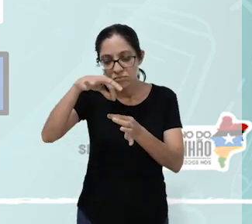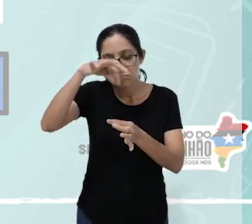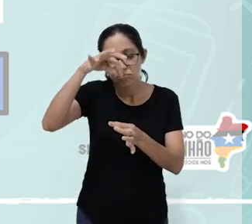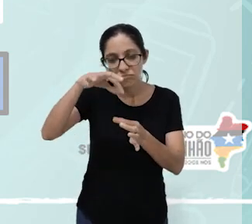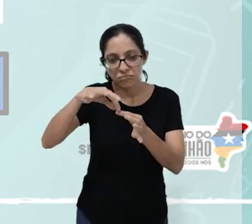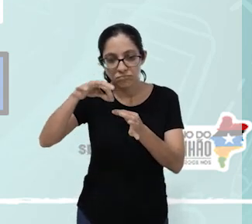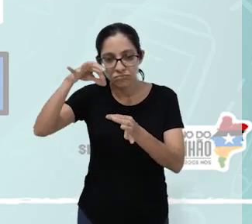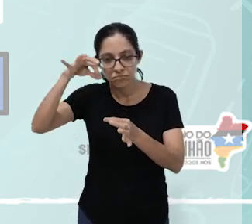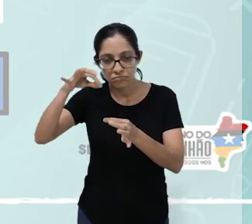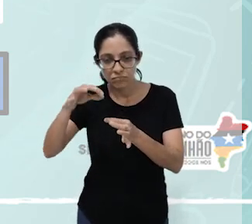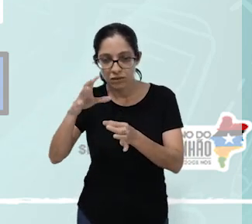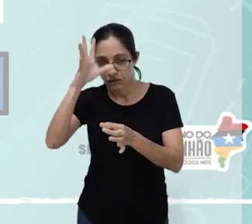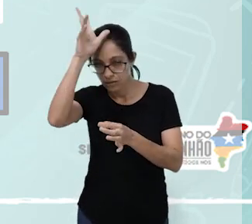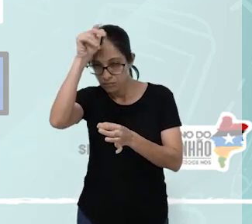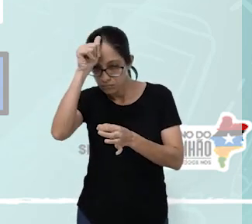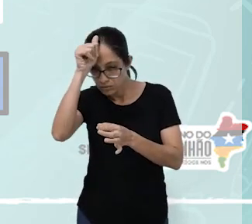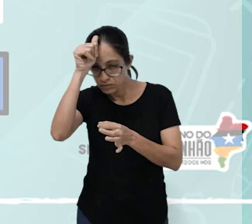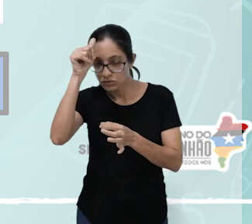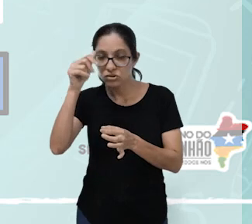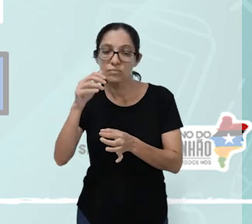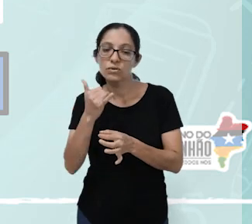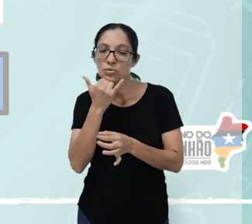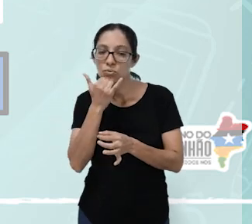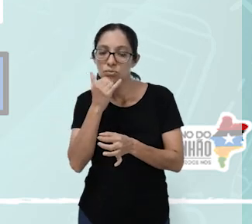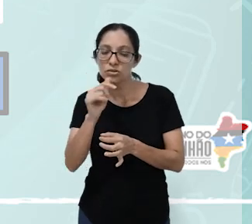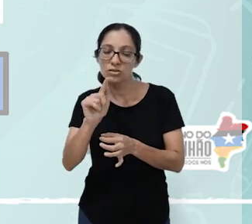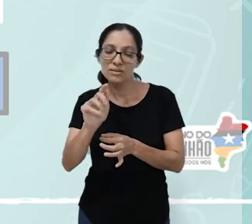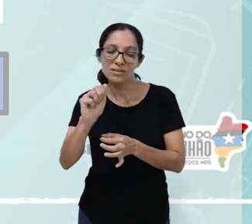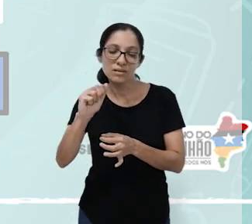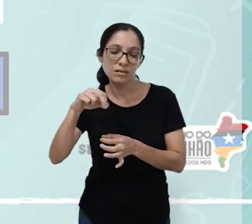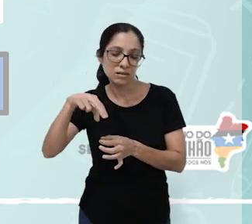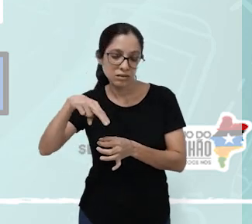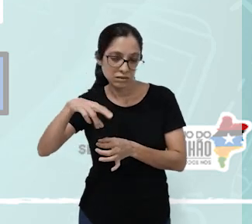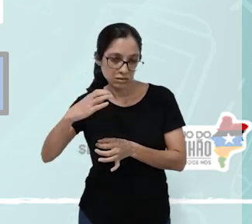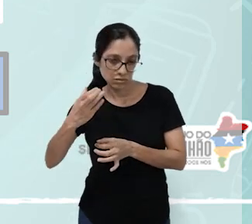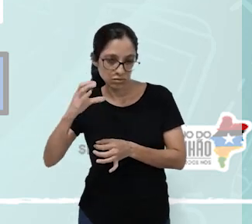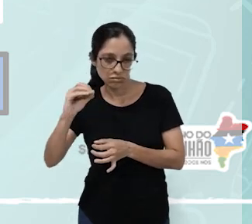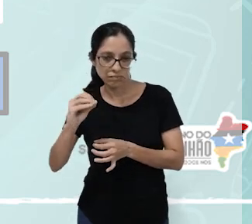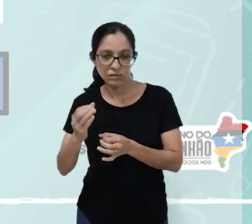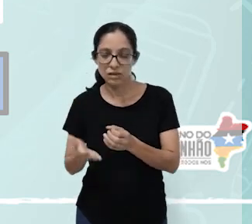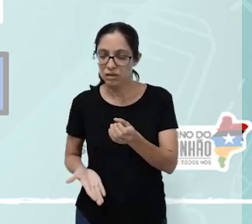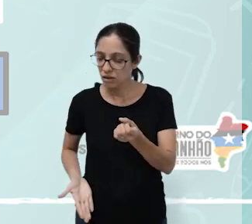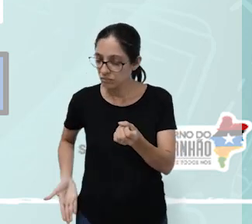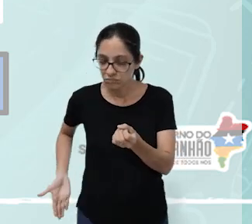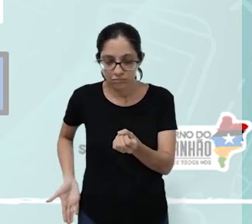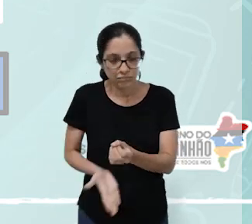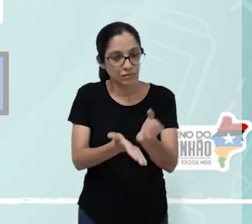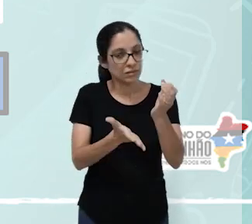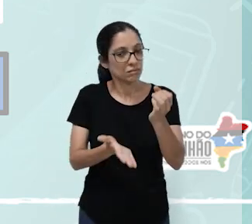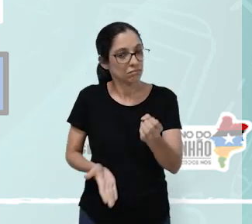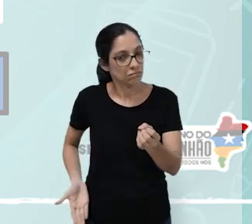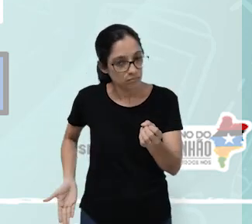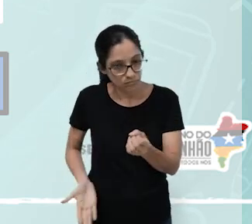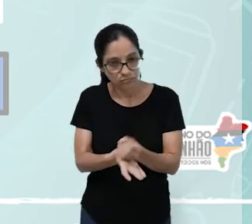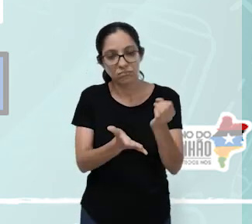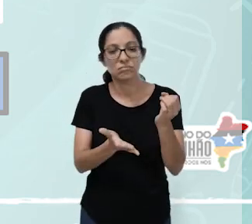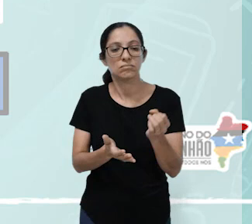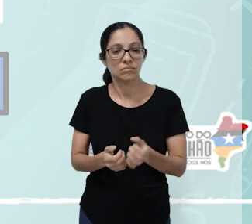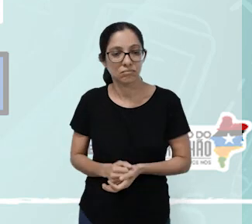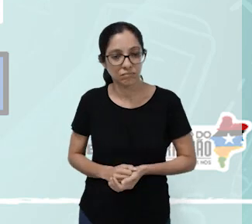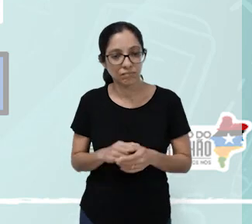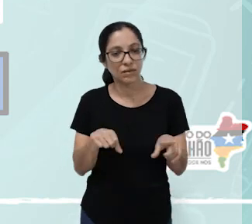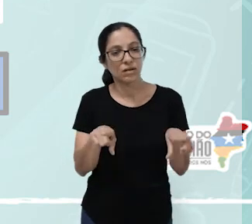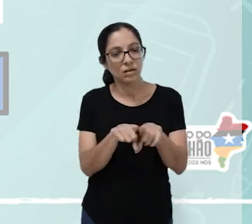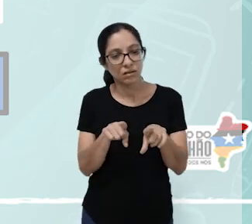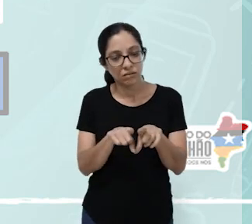ao seu redor, 16 penas ali de ganso, na qual o indivíduo ele vai estar golpeando sempre essa basezinha aqui da peteca,